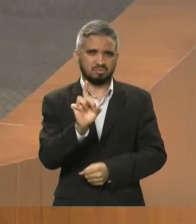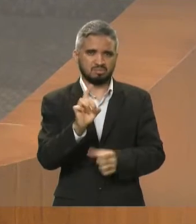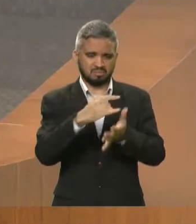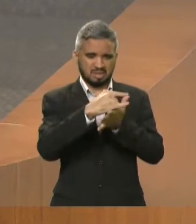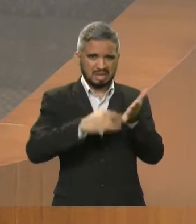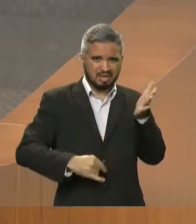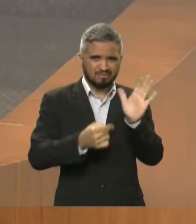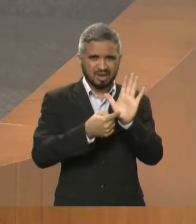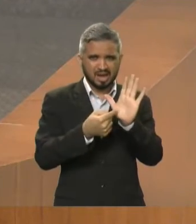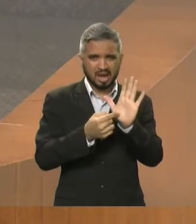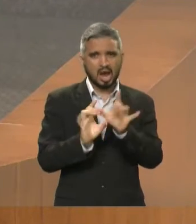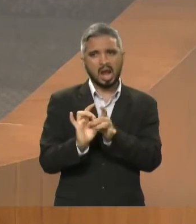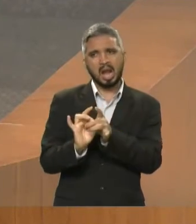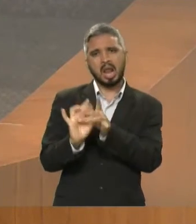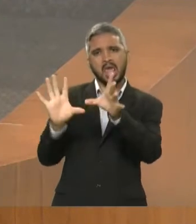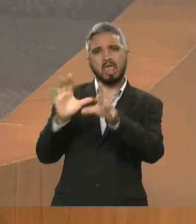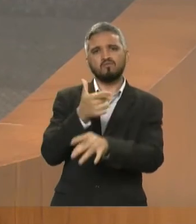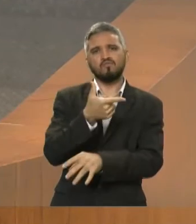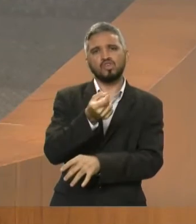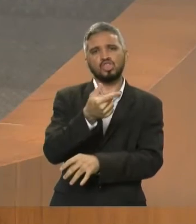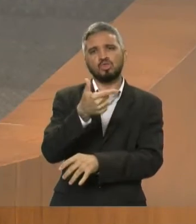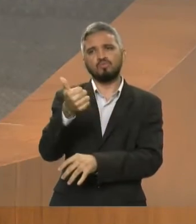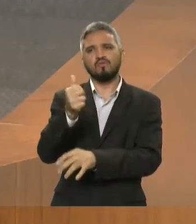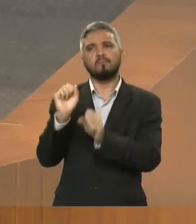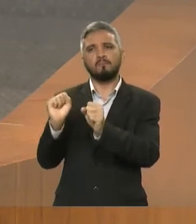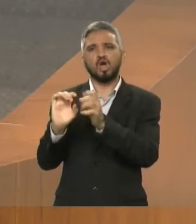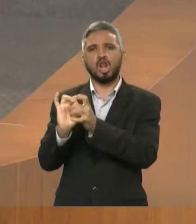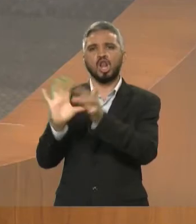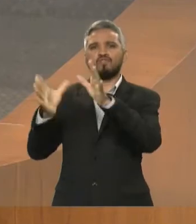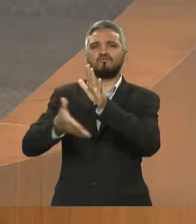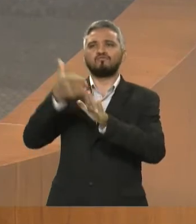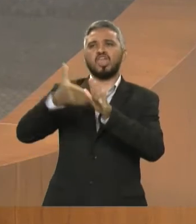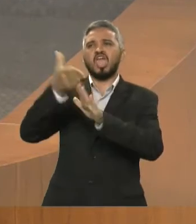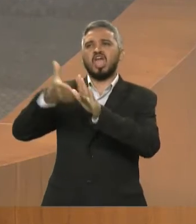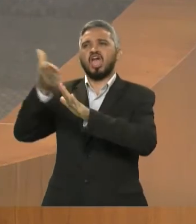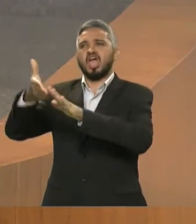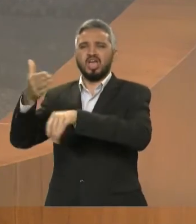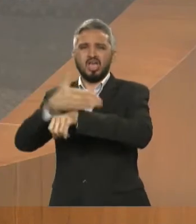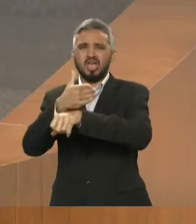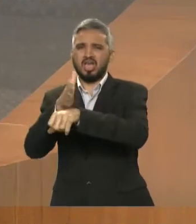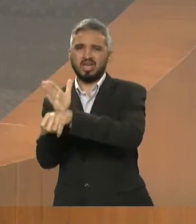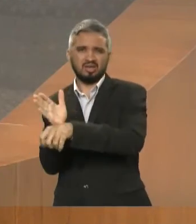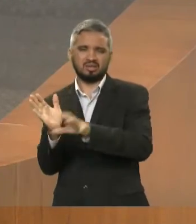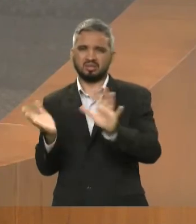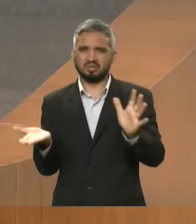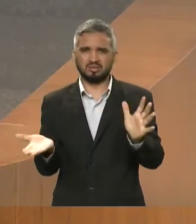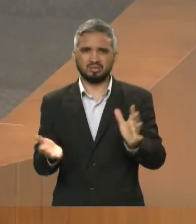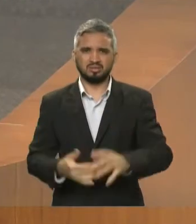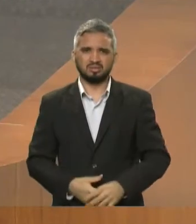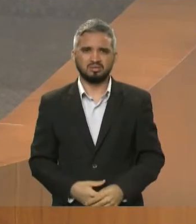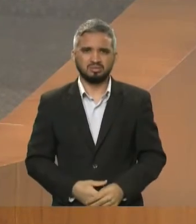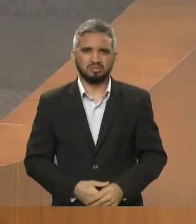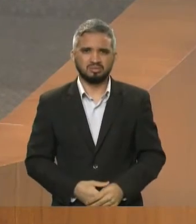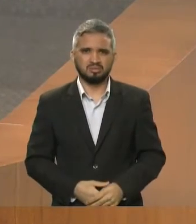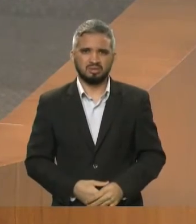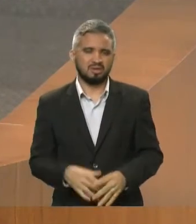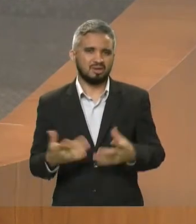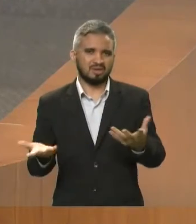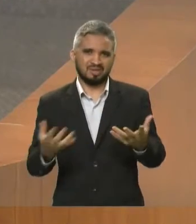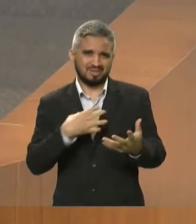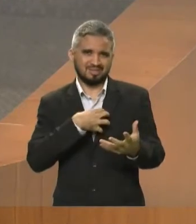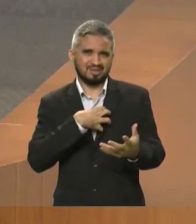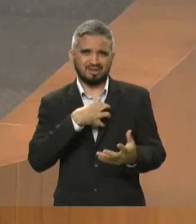governador Flávio Dino a qualquer época de 2021 sem dar satisfação. Então está muito fácil desse